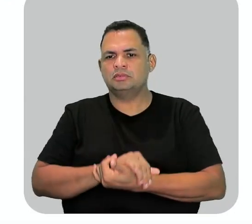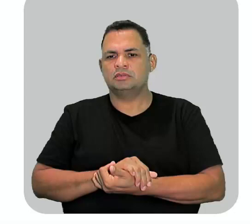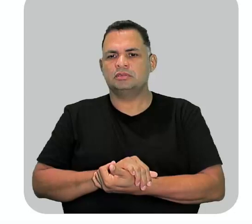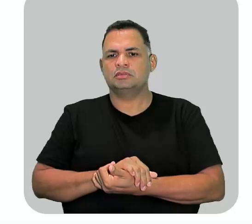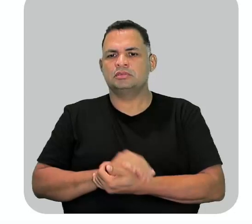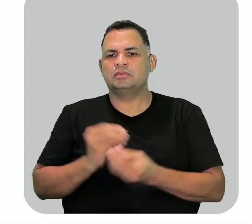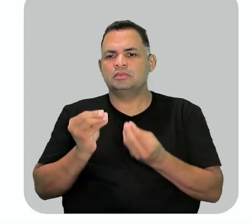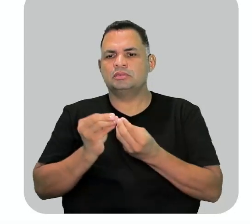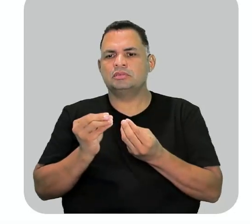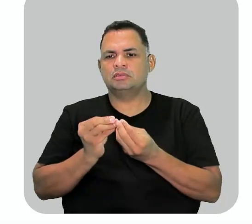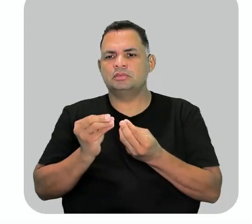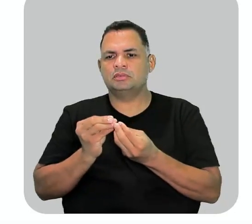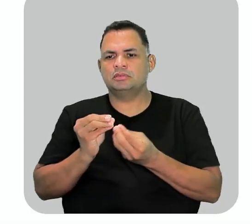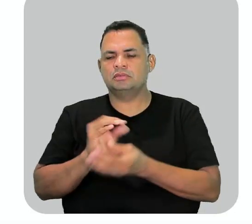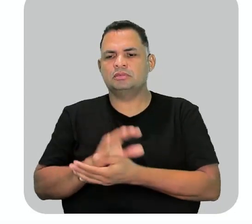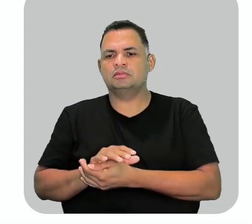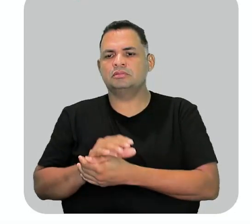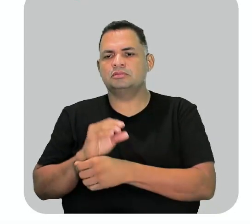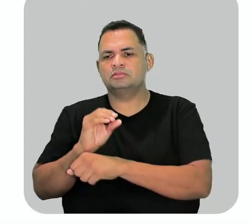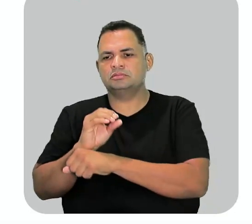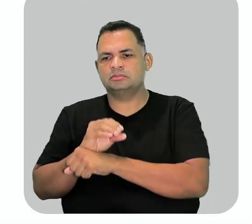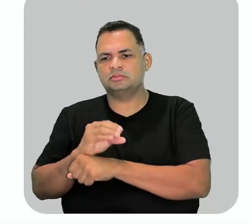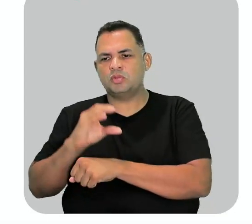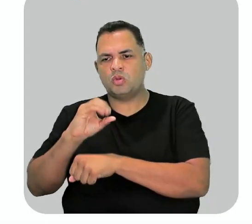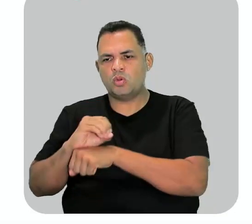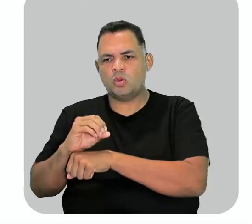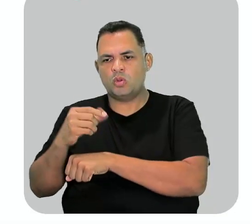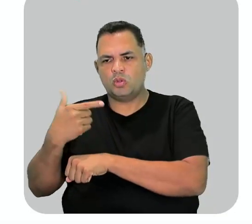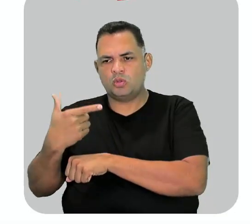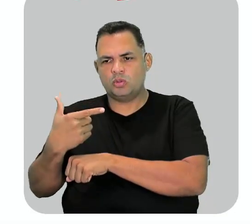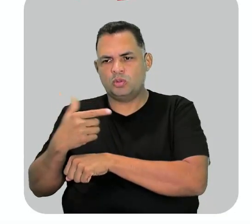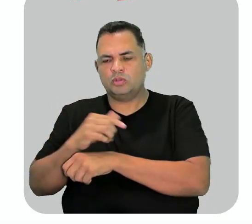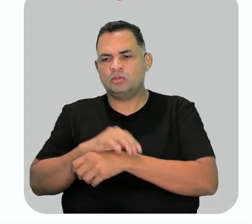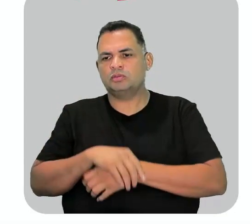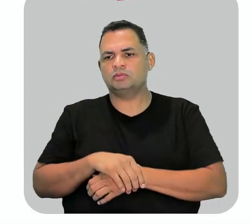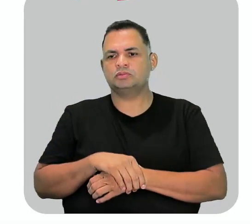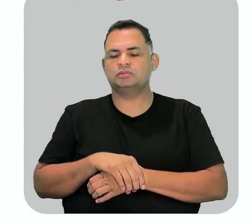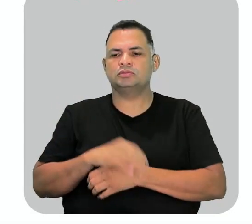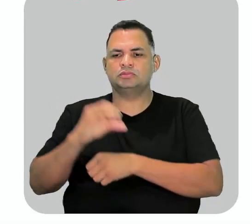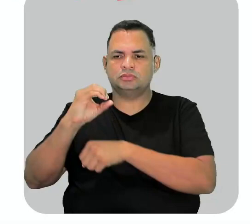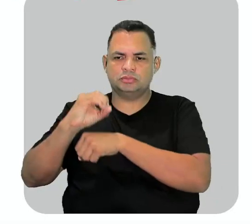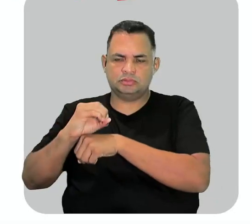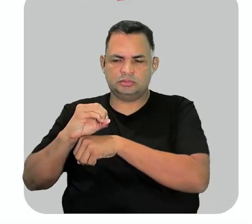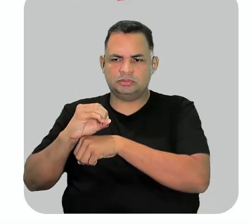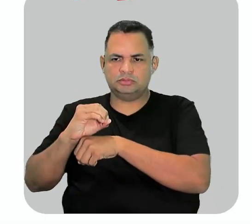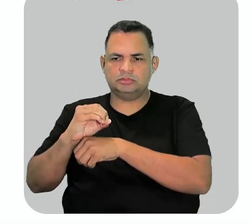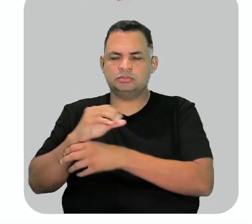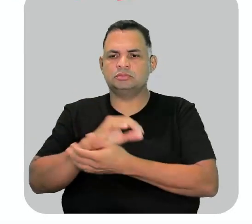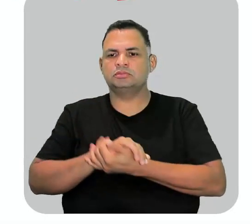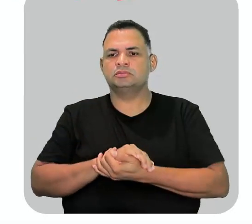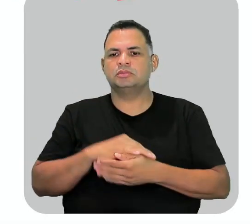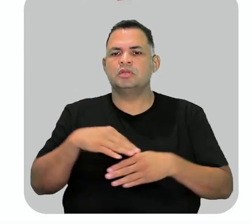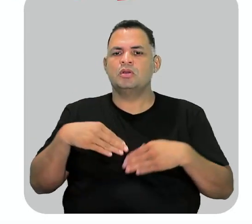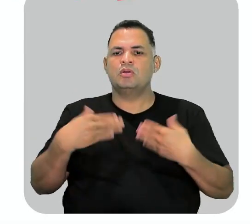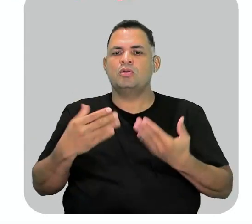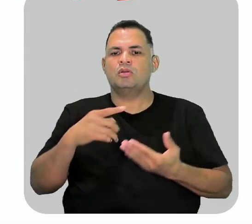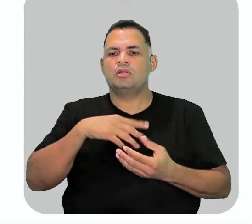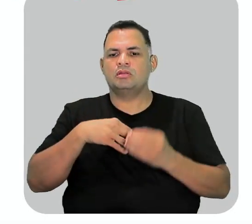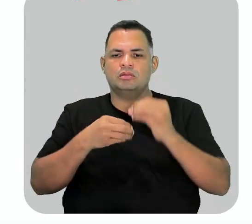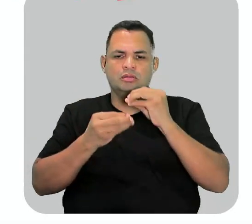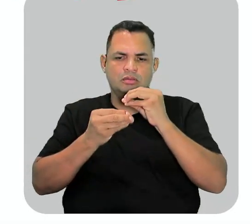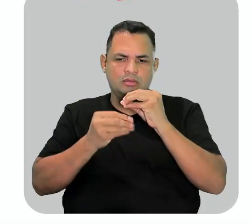a molécula lá do oxigênio, né? Oxidação. Na